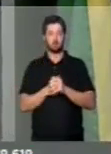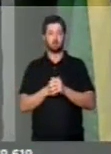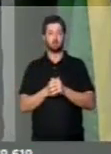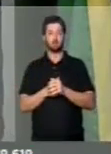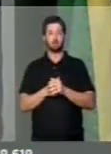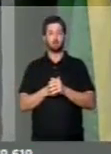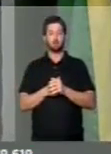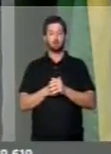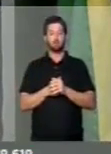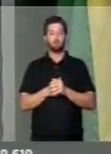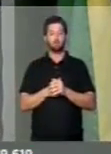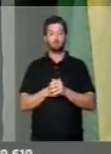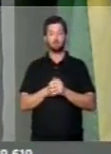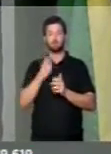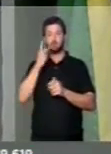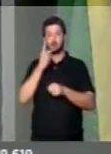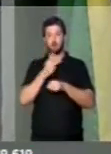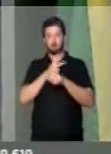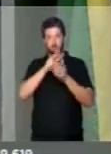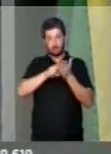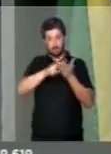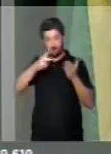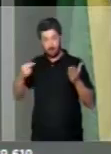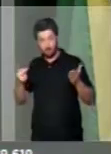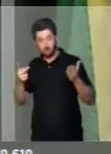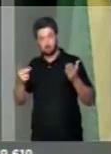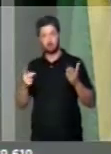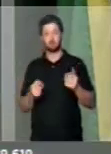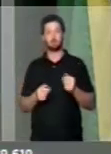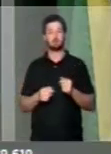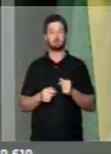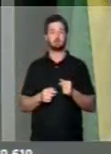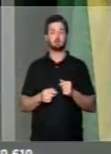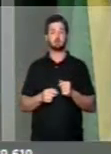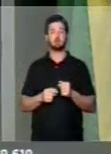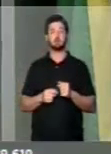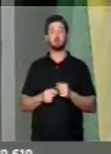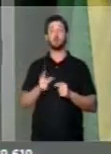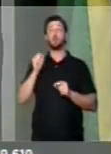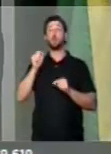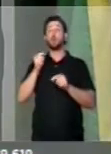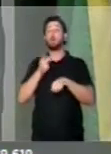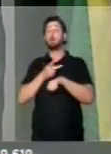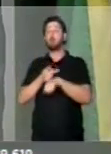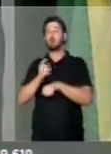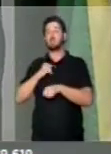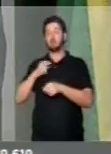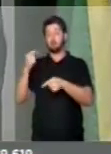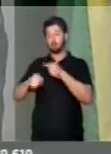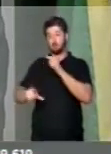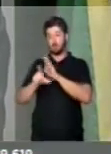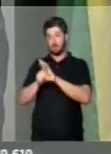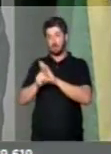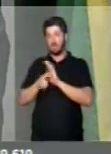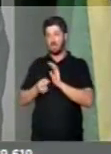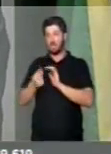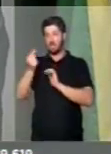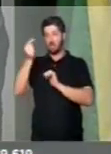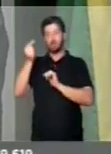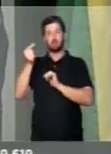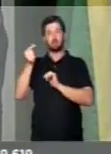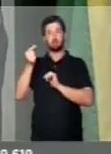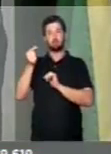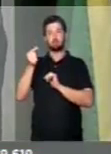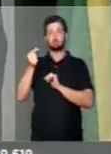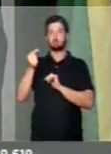ele, ao procurar traduzir aquilo que seja enriquecimento ilícito e tratá-lo como deve ser